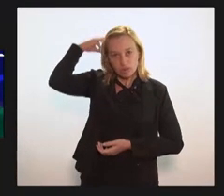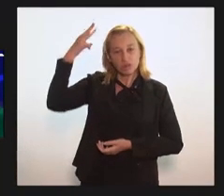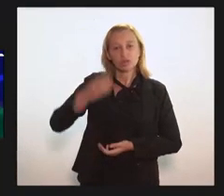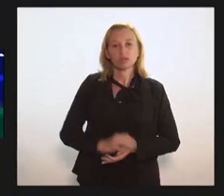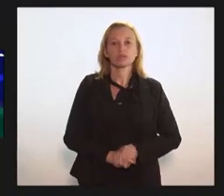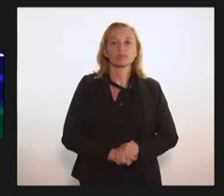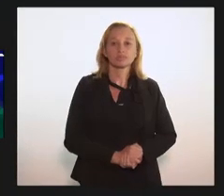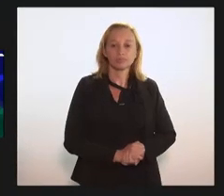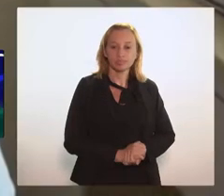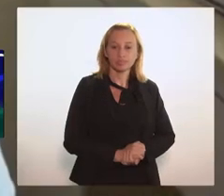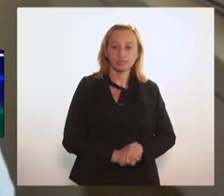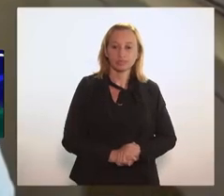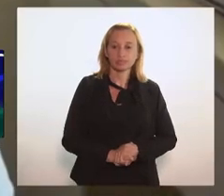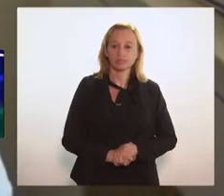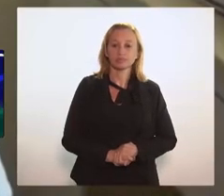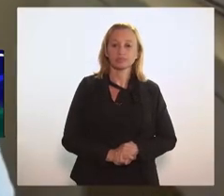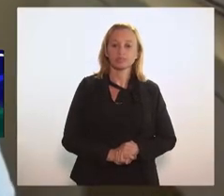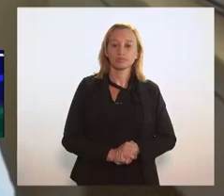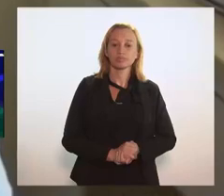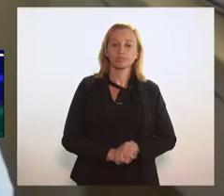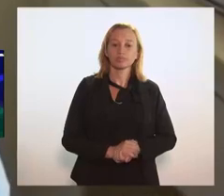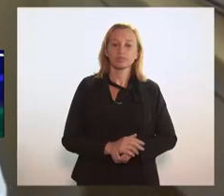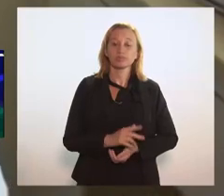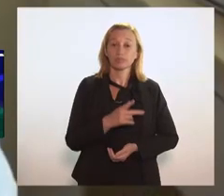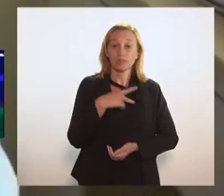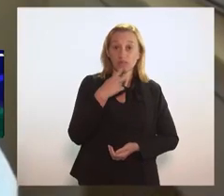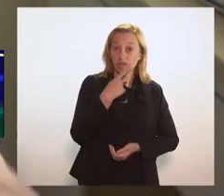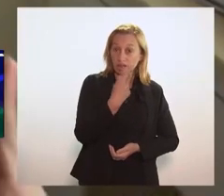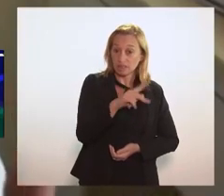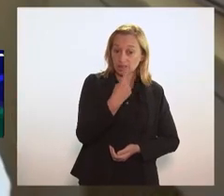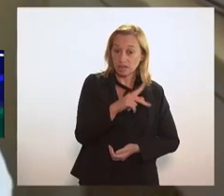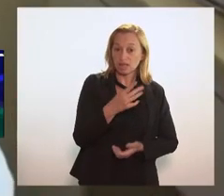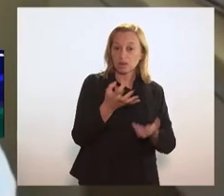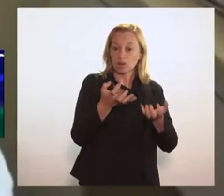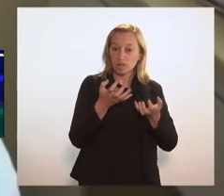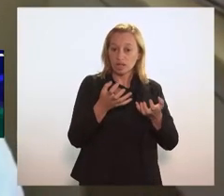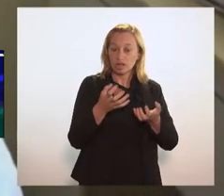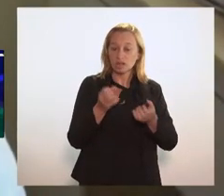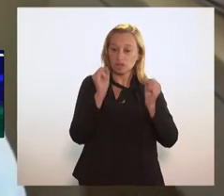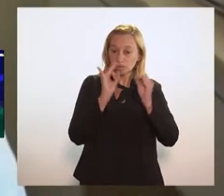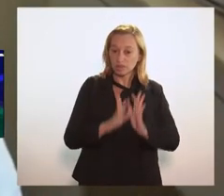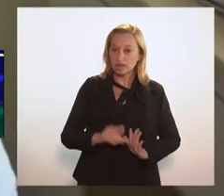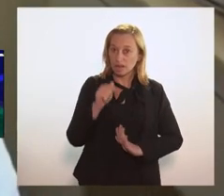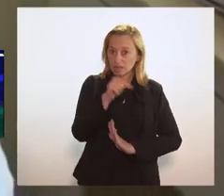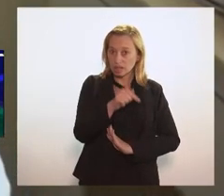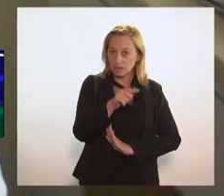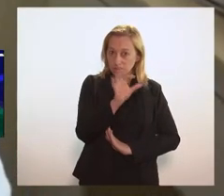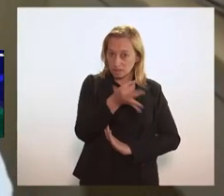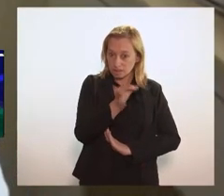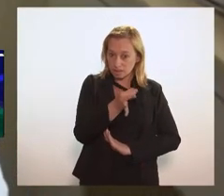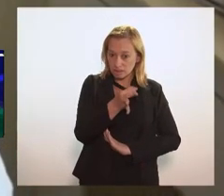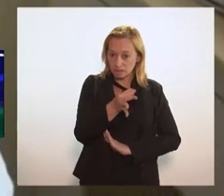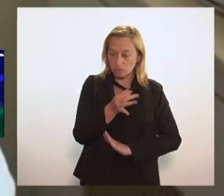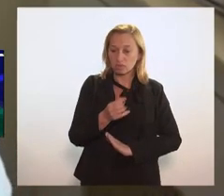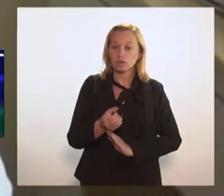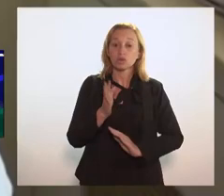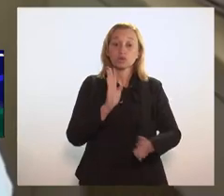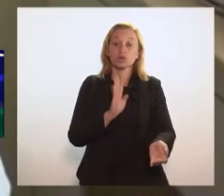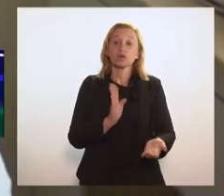Pacheco lesse o parecer dele, que eu quero fundamentar claramente os